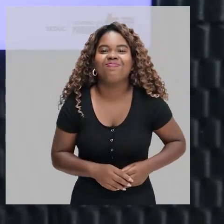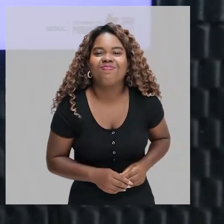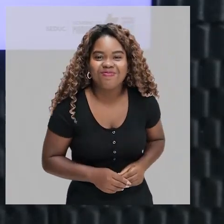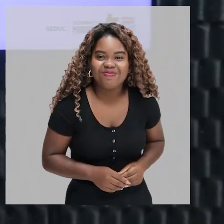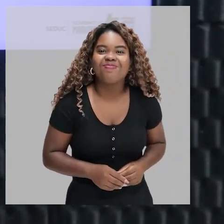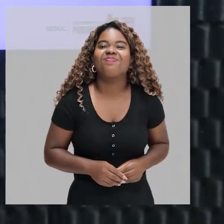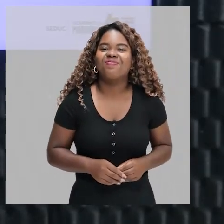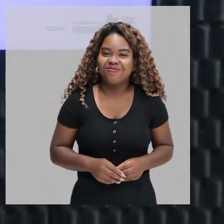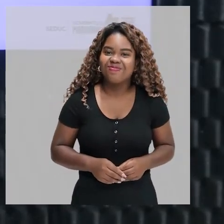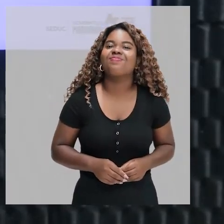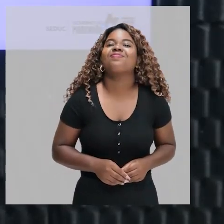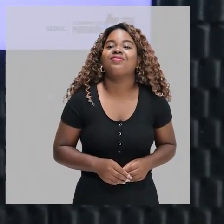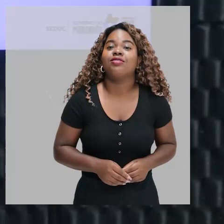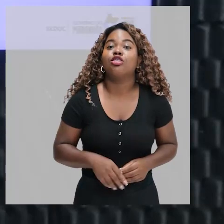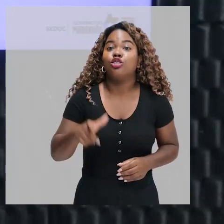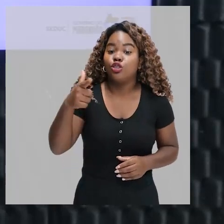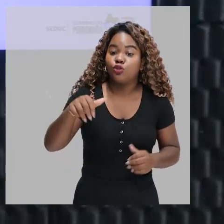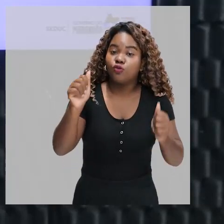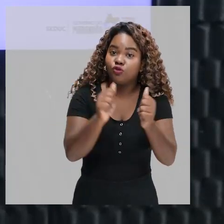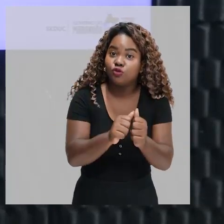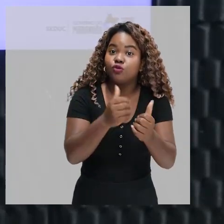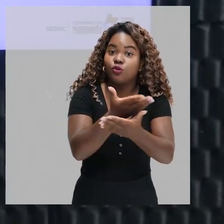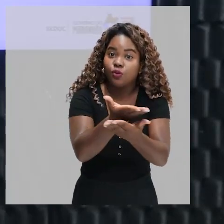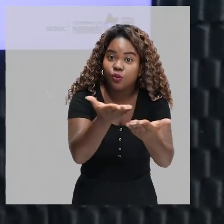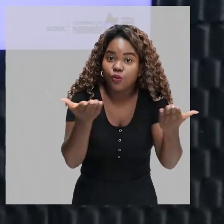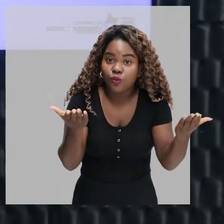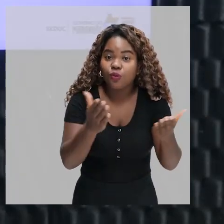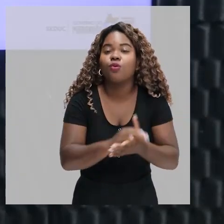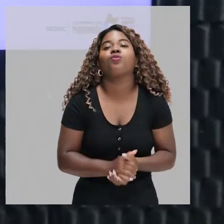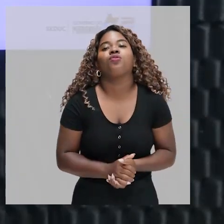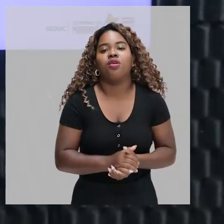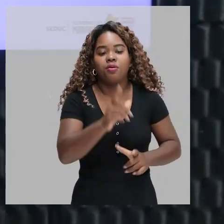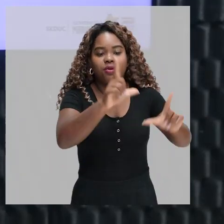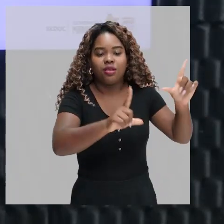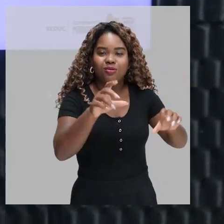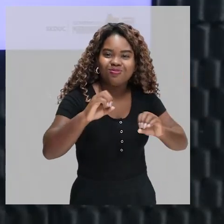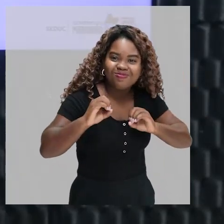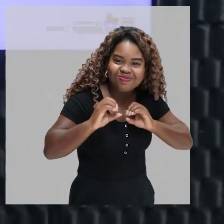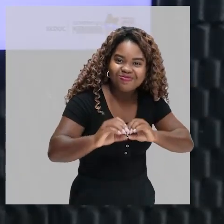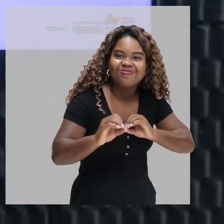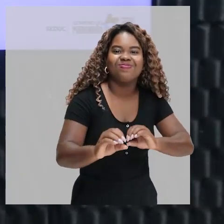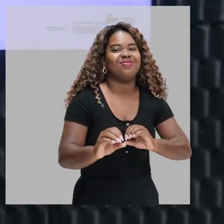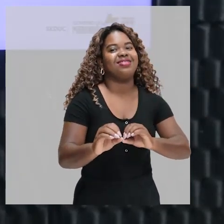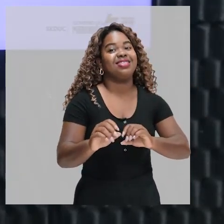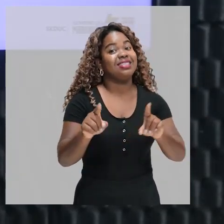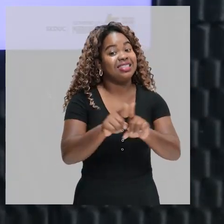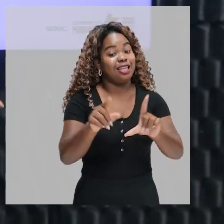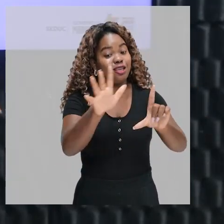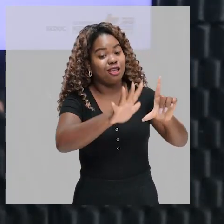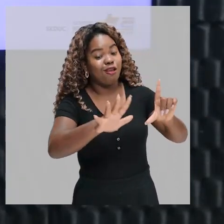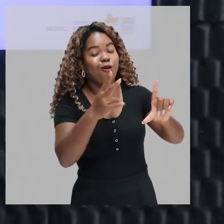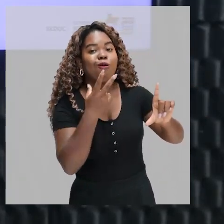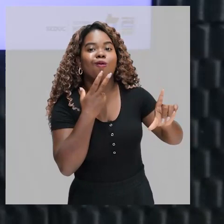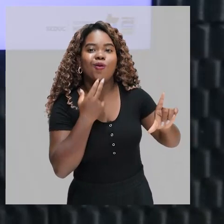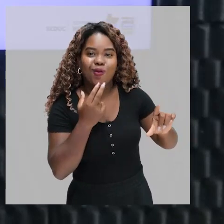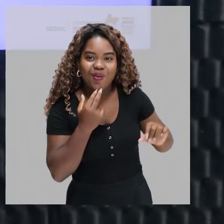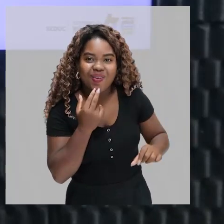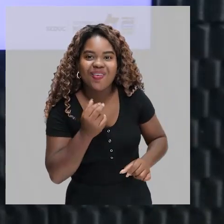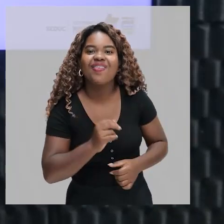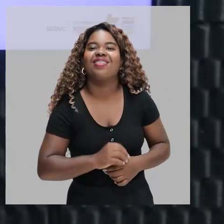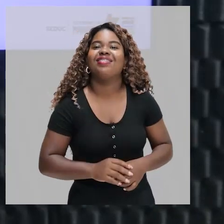Estamos mais uma vez aqui pela TV educação e pela plataforma